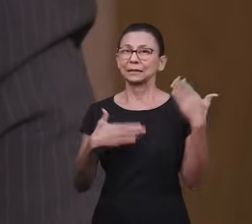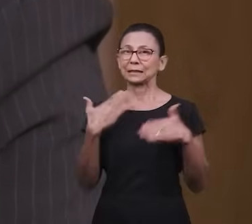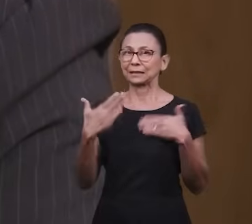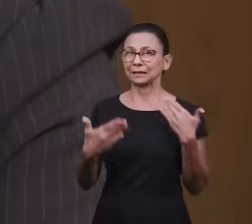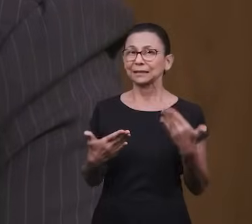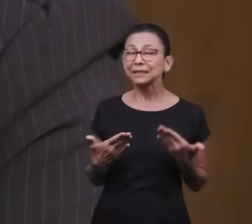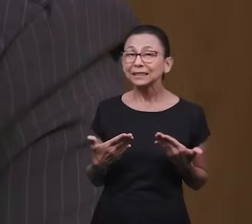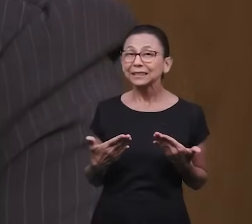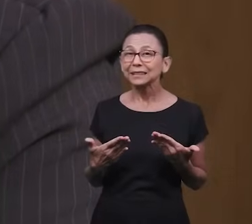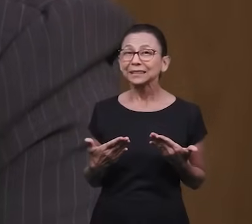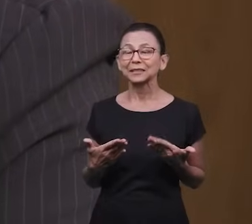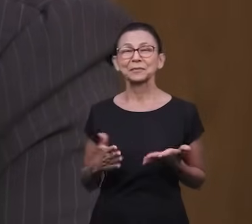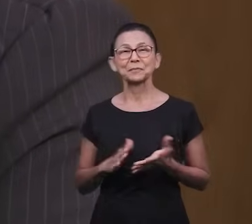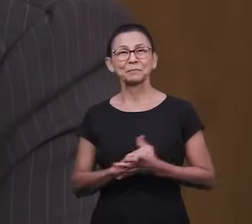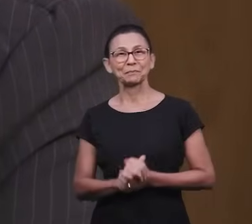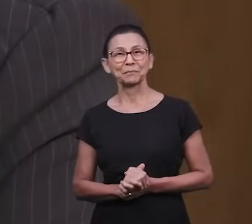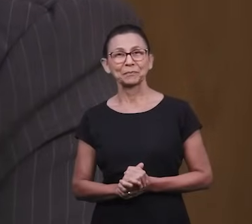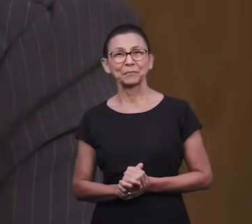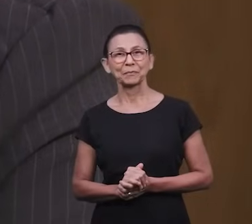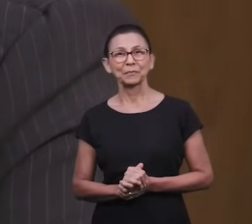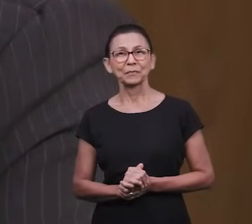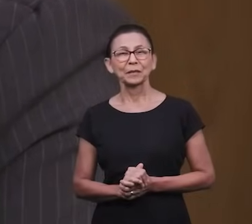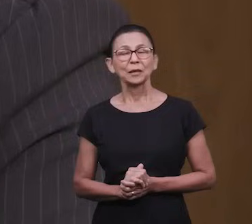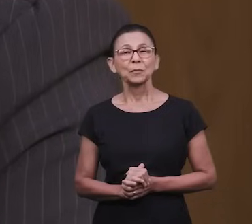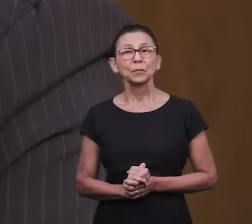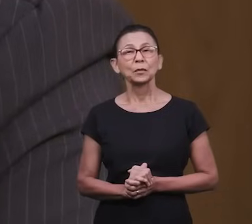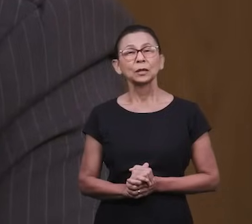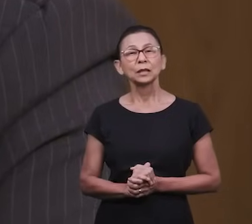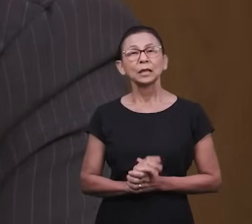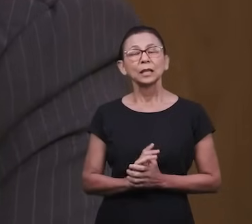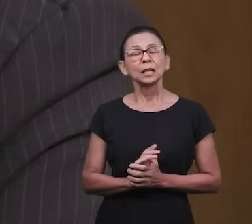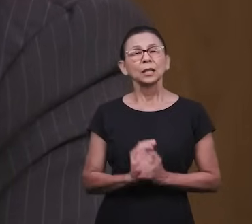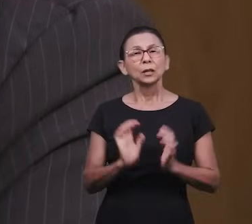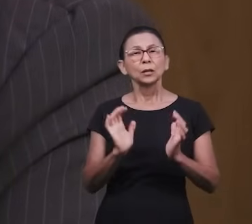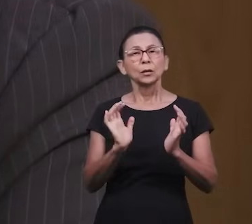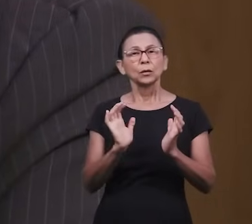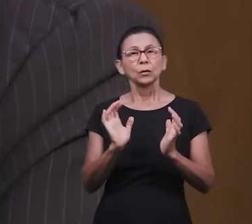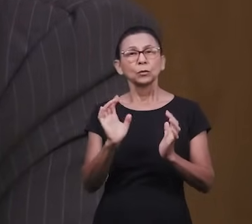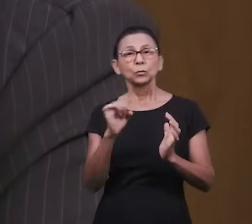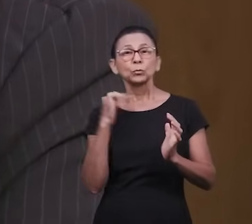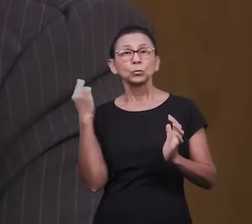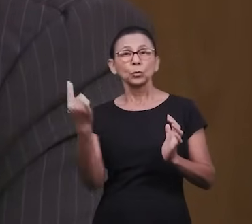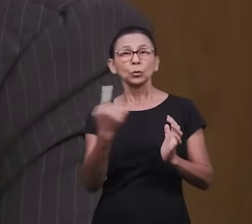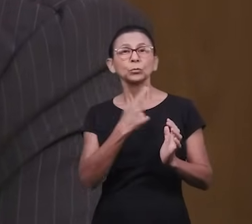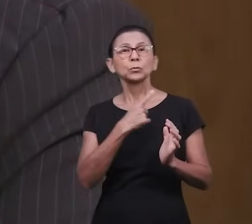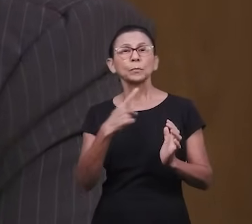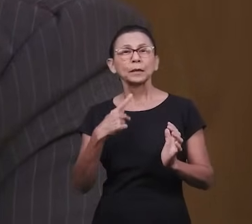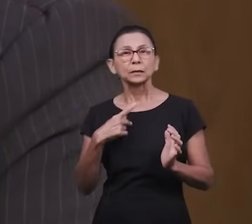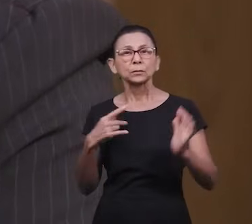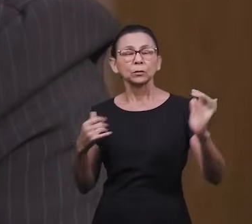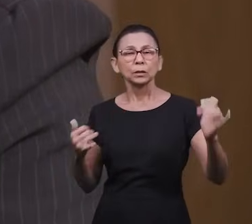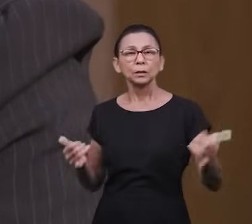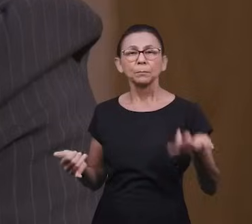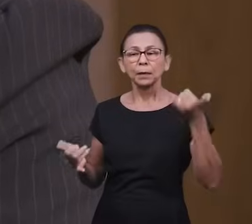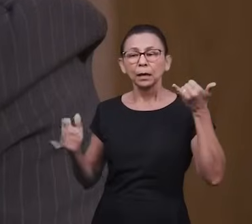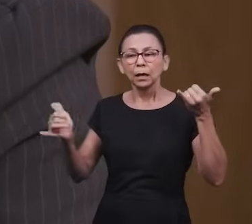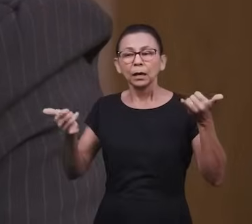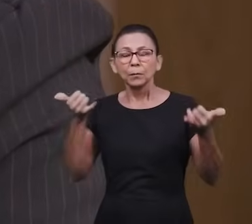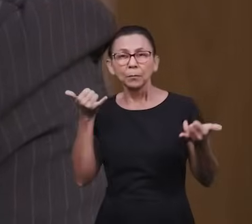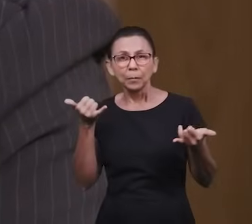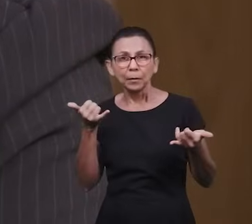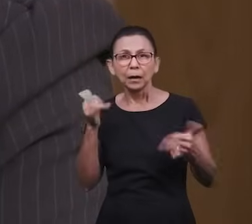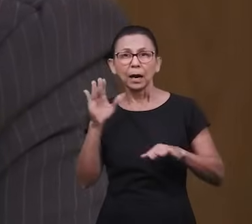alegria é que todos os pastores atendiam. Ela, às